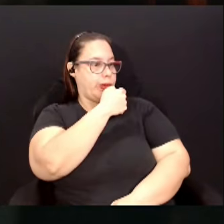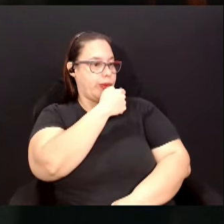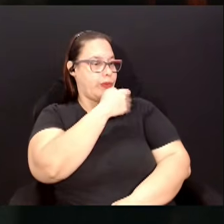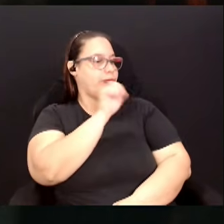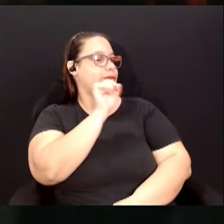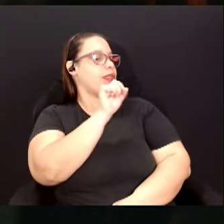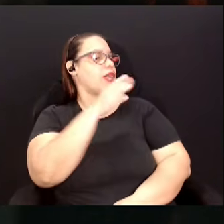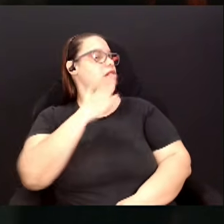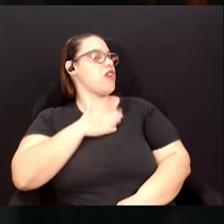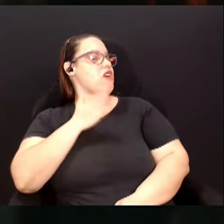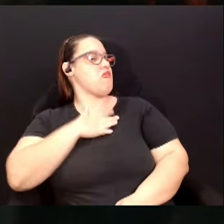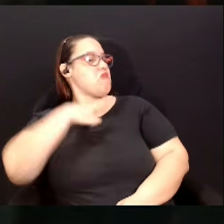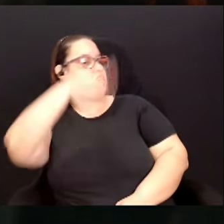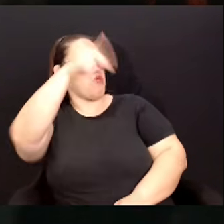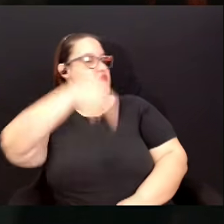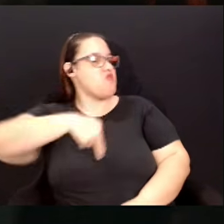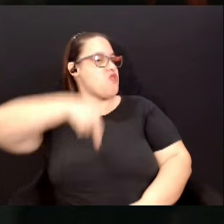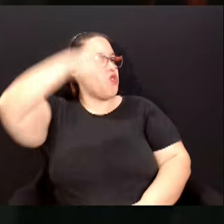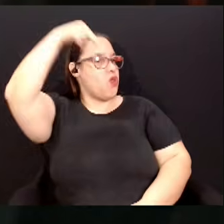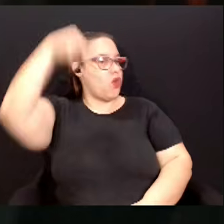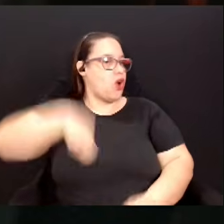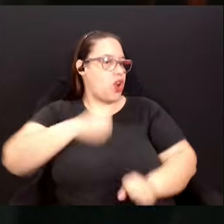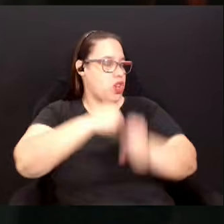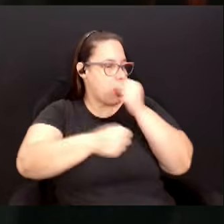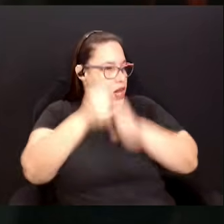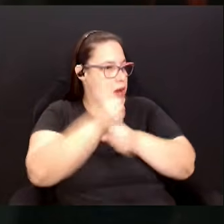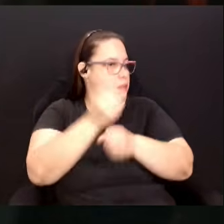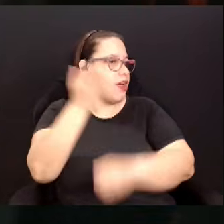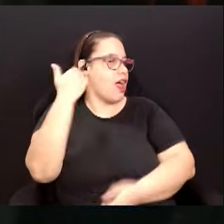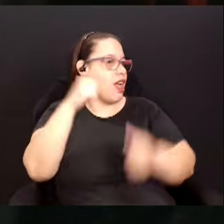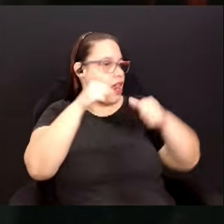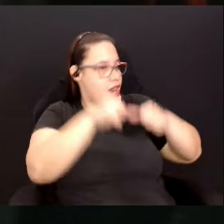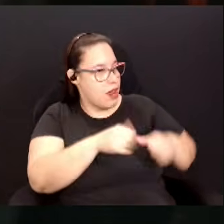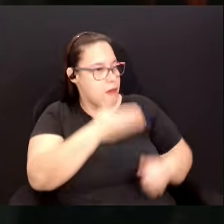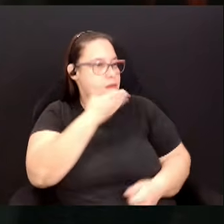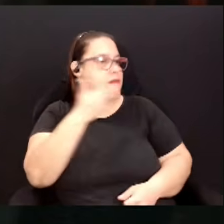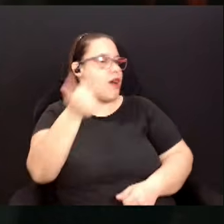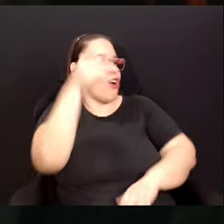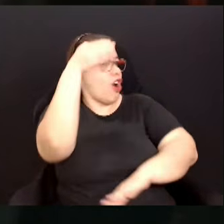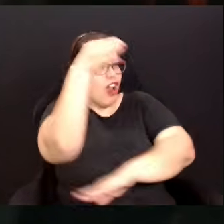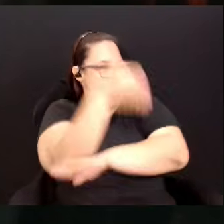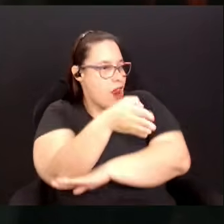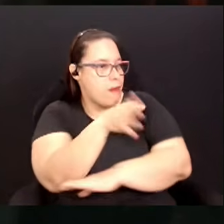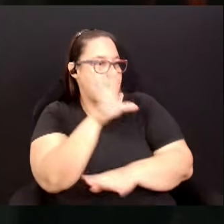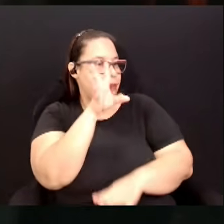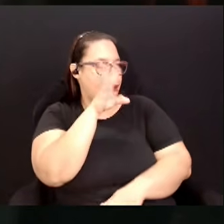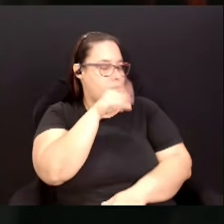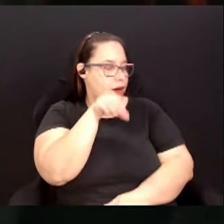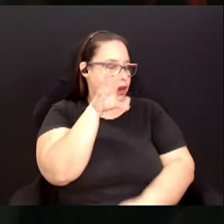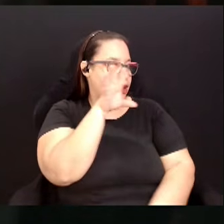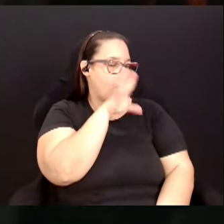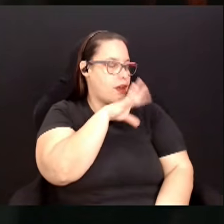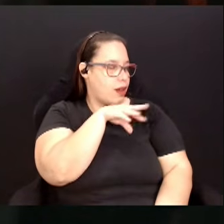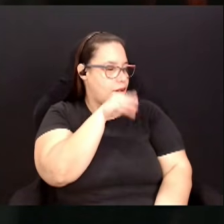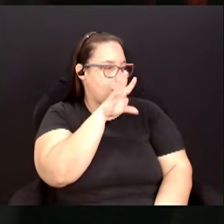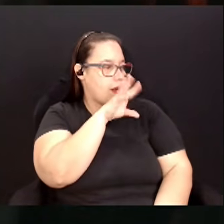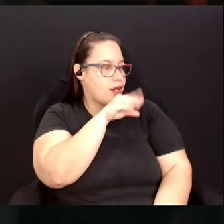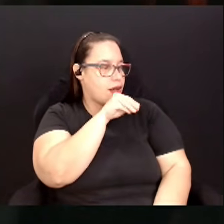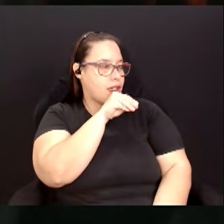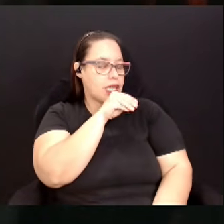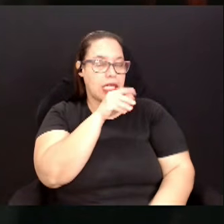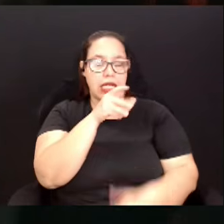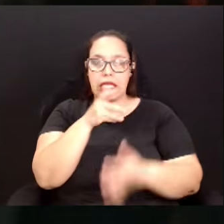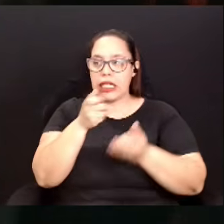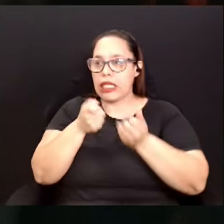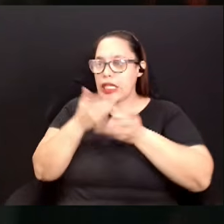o Nordeste ano passado, fiquei no melhor hotel e blá, blá, blá. O desabafo, gente, acaba